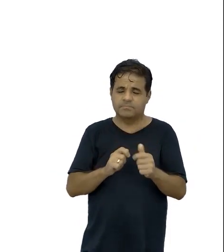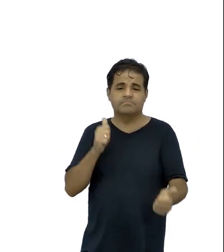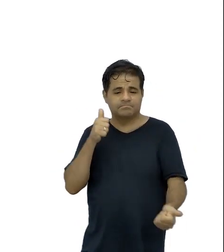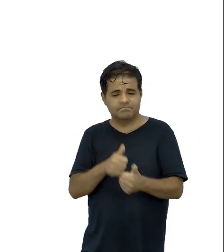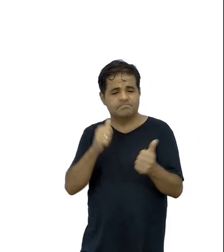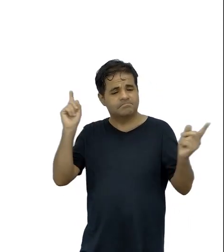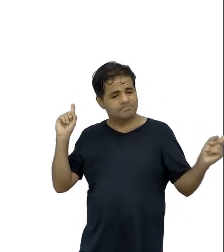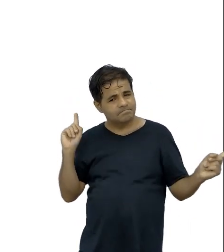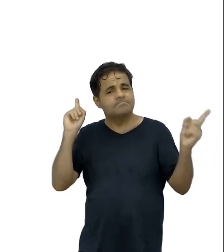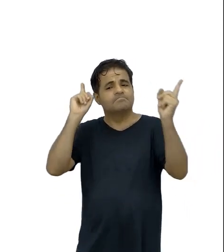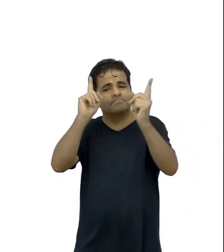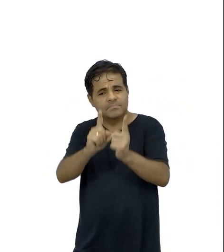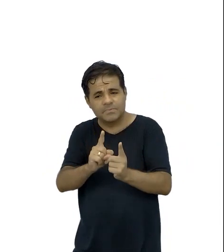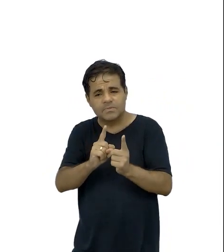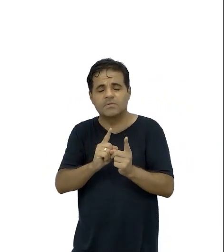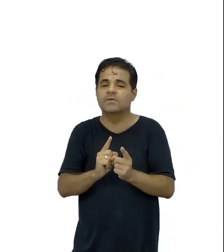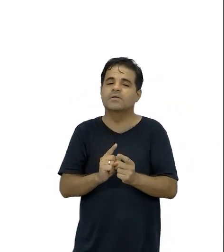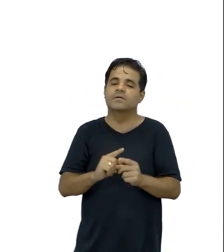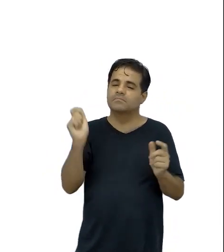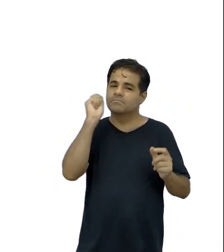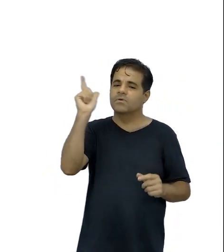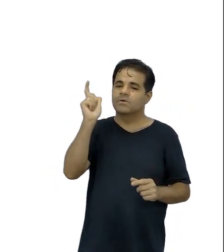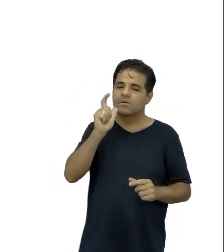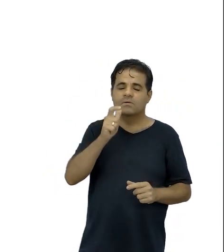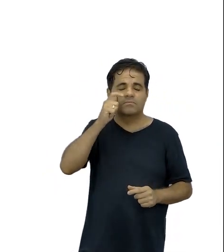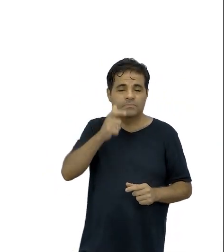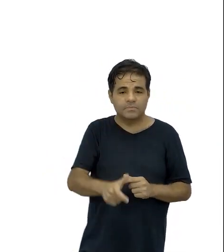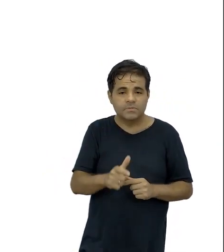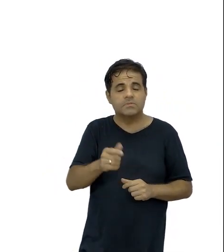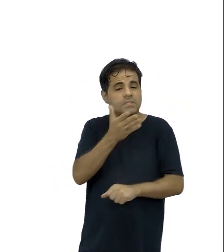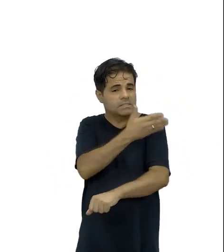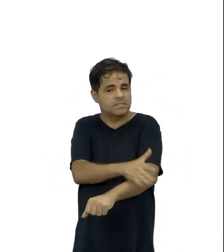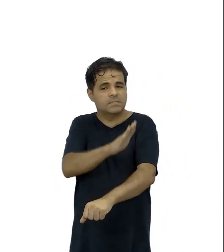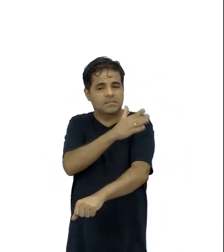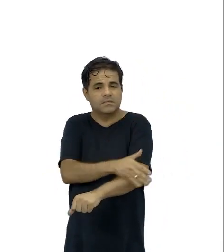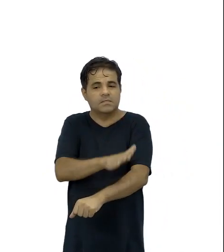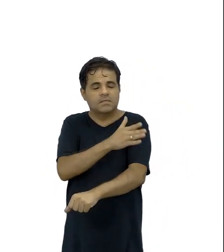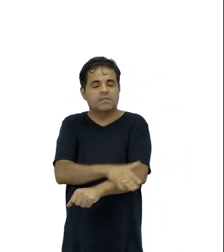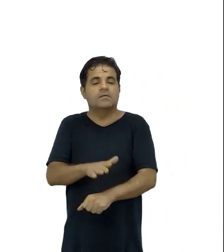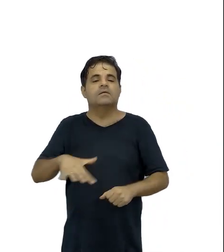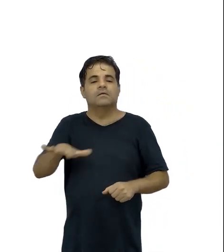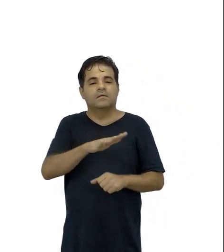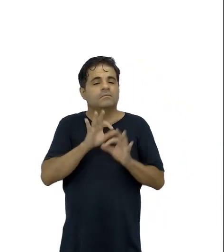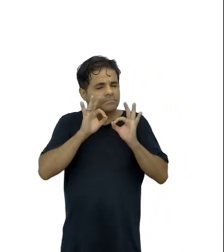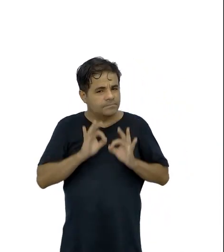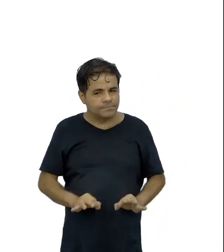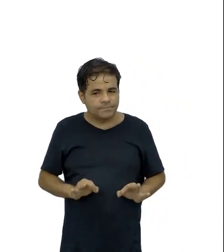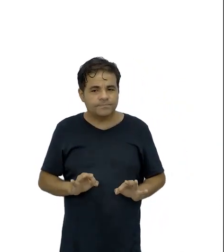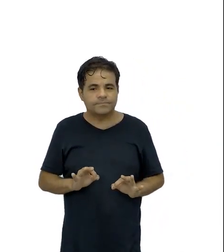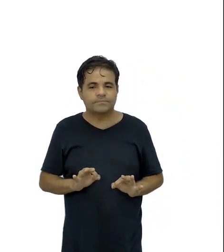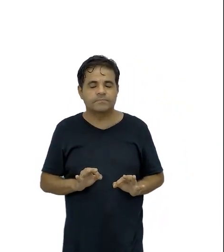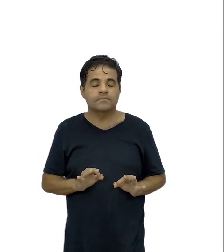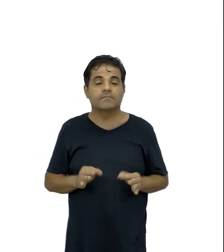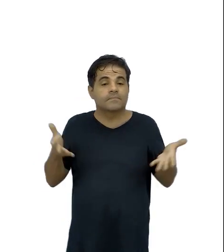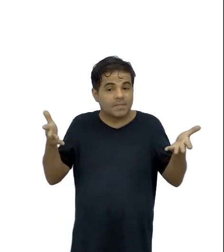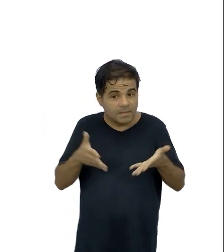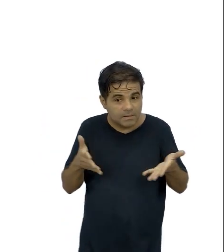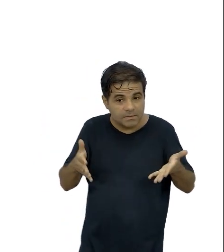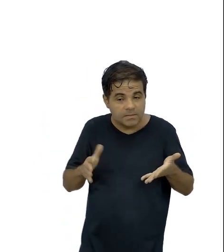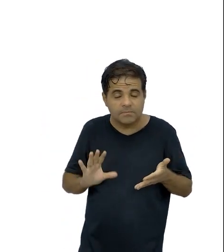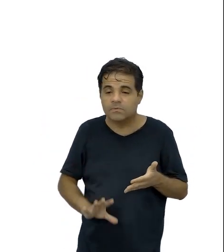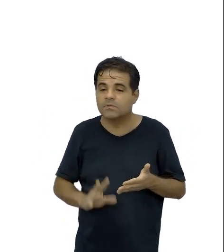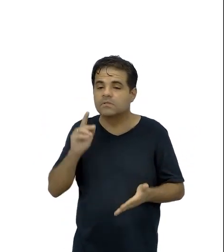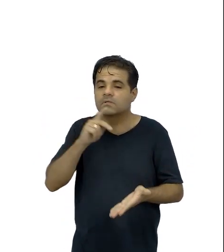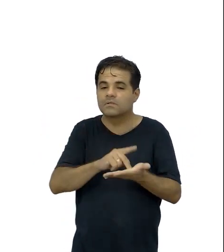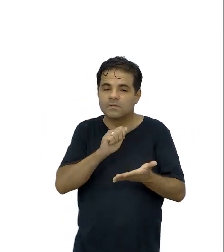aproxima ele também da leitura e desperta o interesse nesse exercício em especial, certo? E aqui, para ser realizada